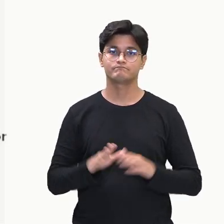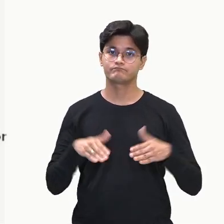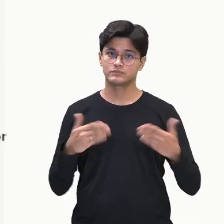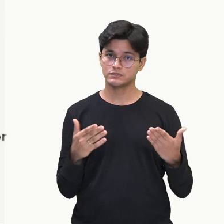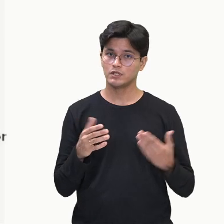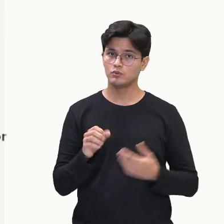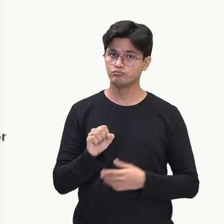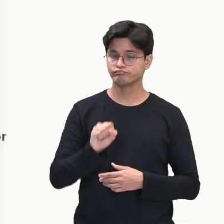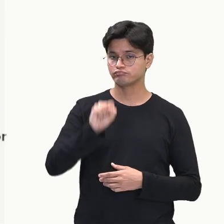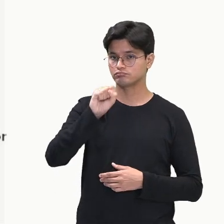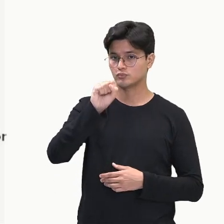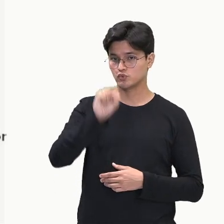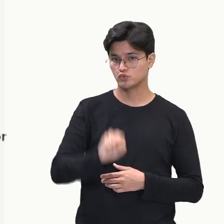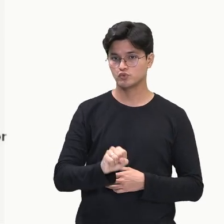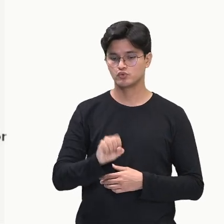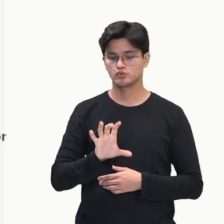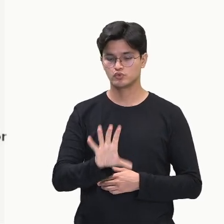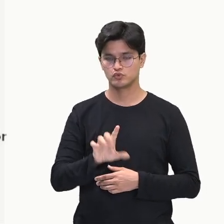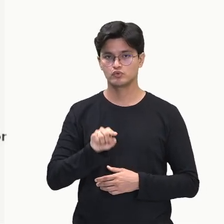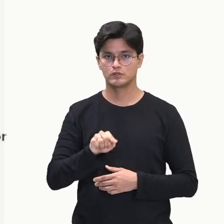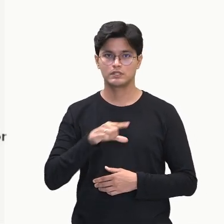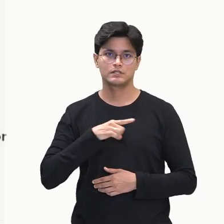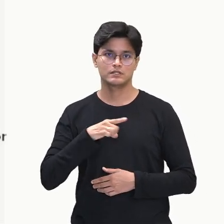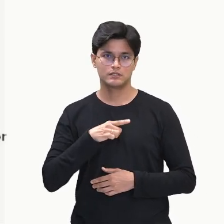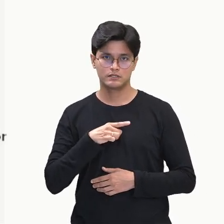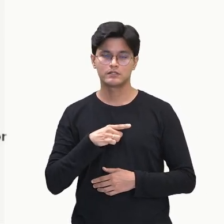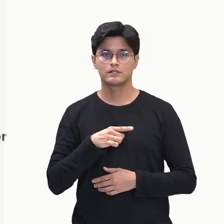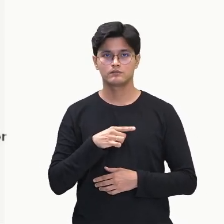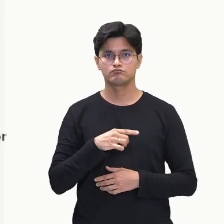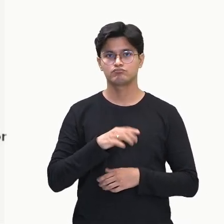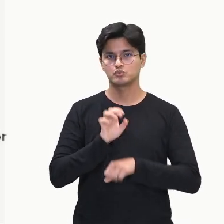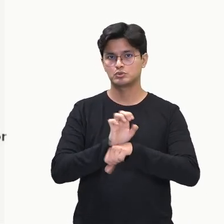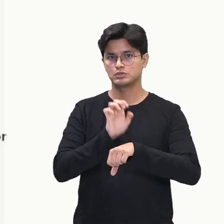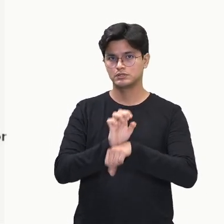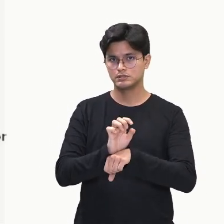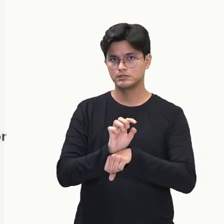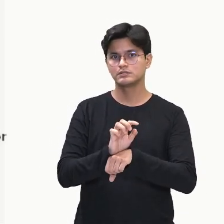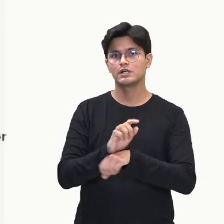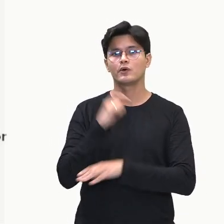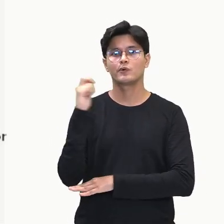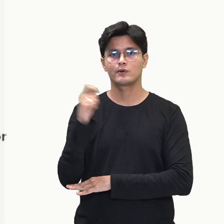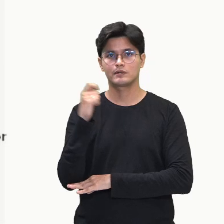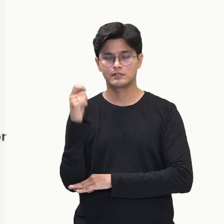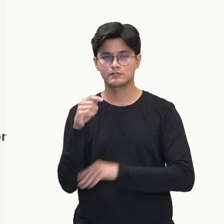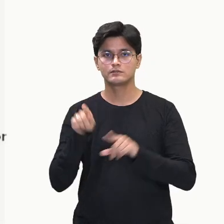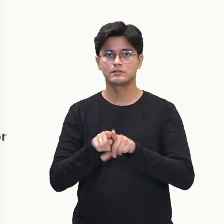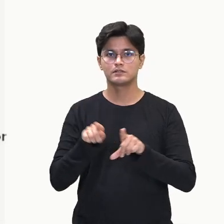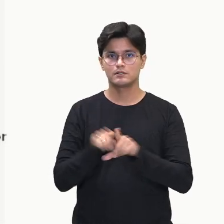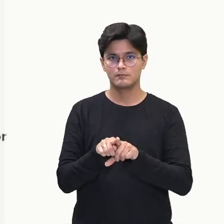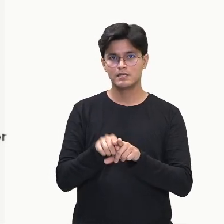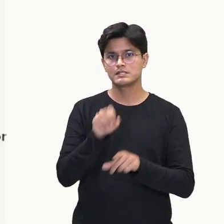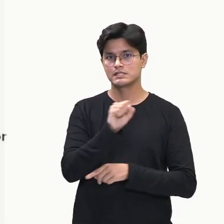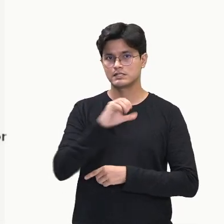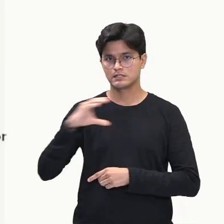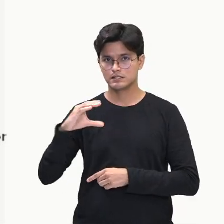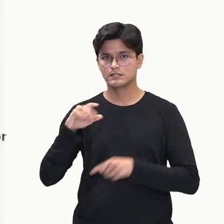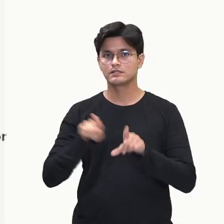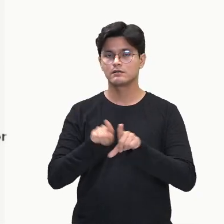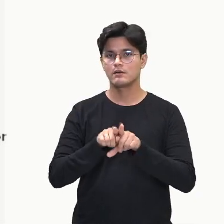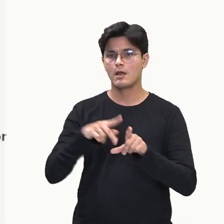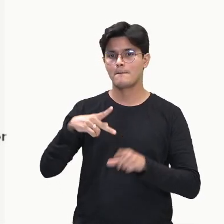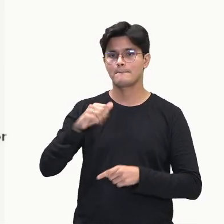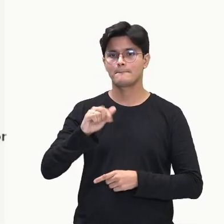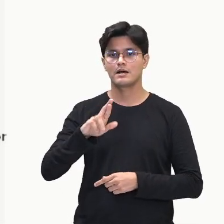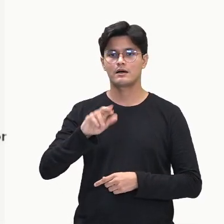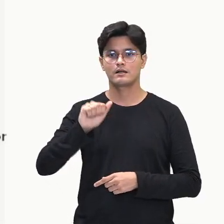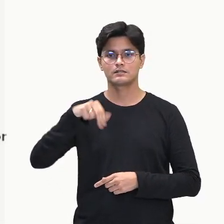região que ali agrupa os estados do Rio Grande do Sul, Santa Catarina e o Paraná. Aí então, falando